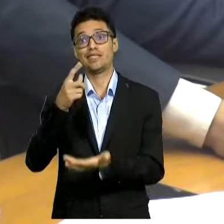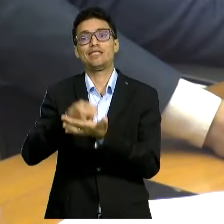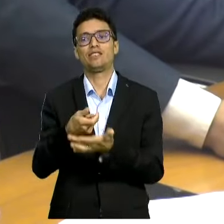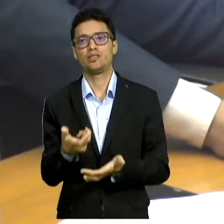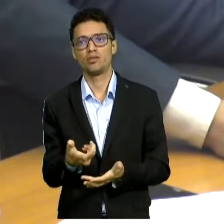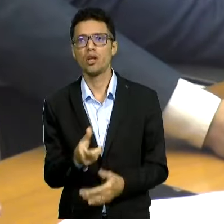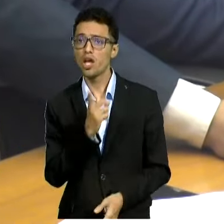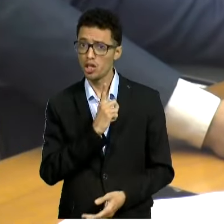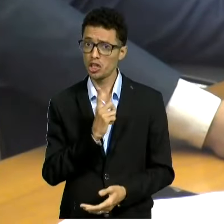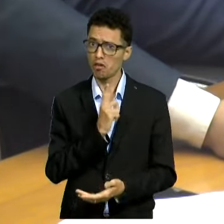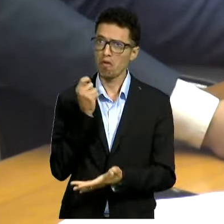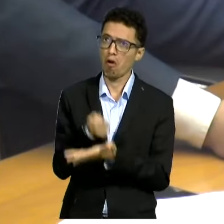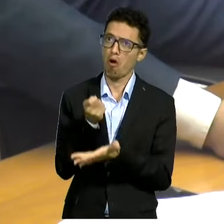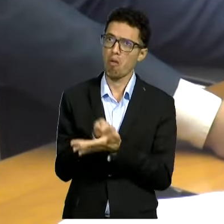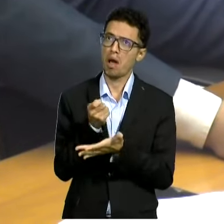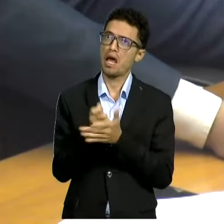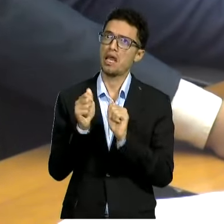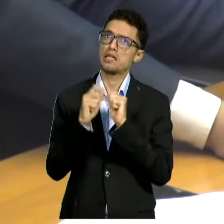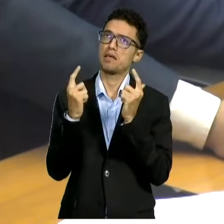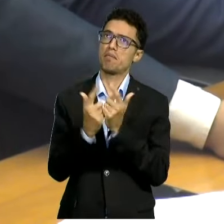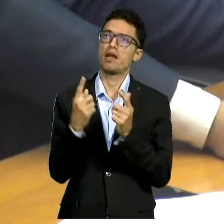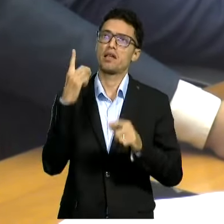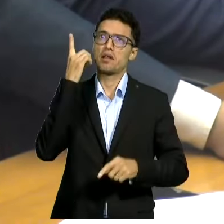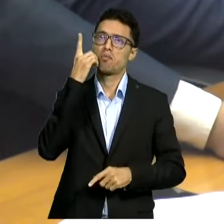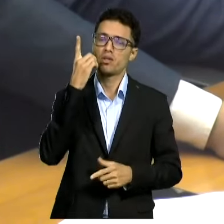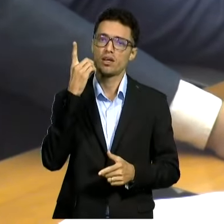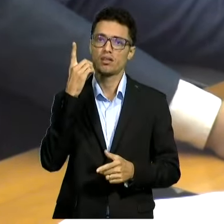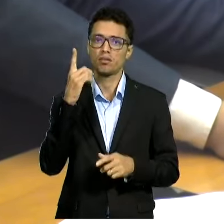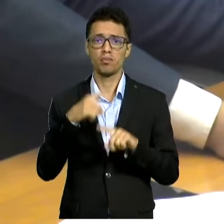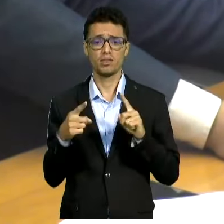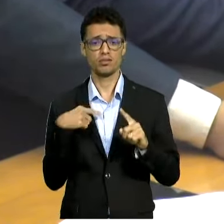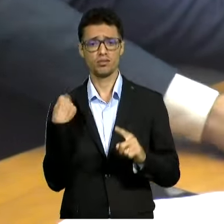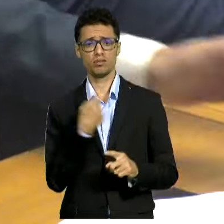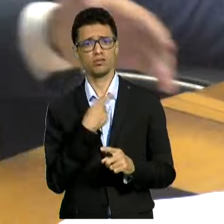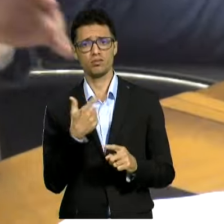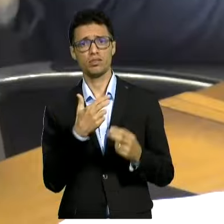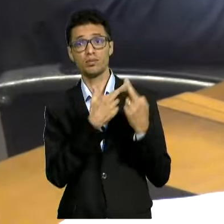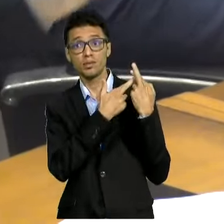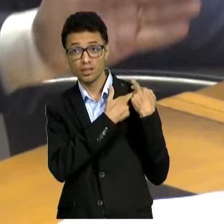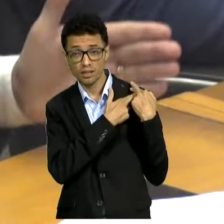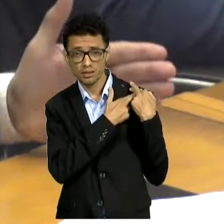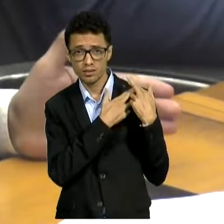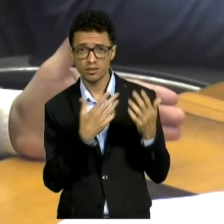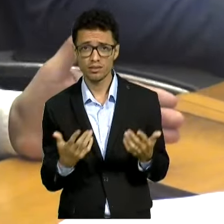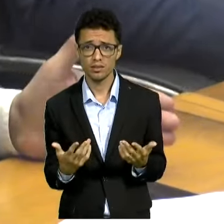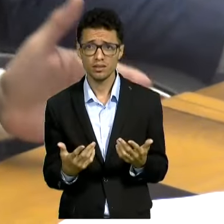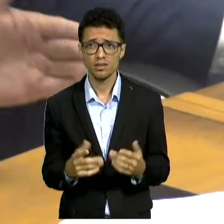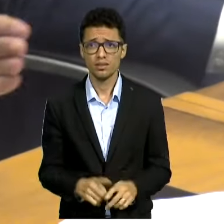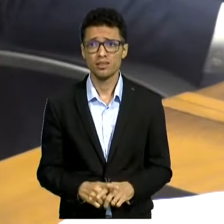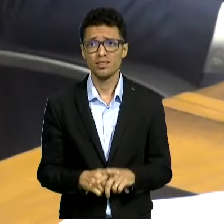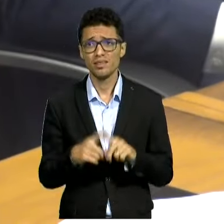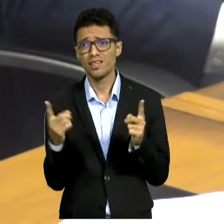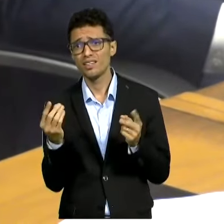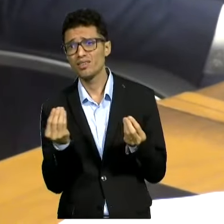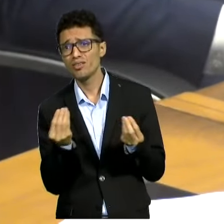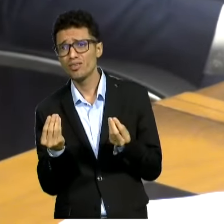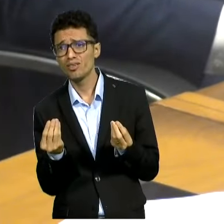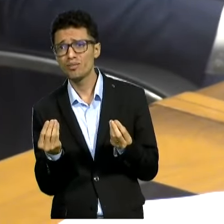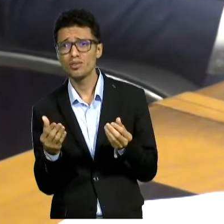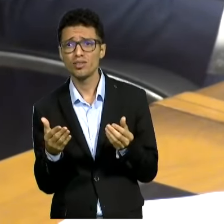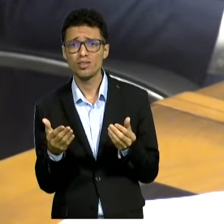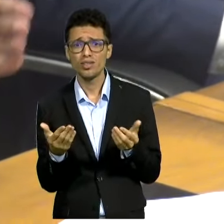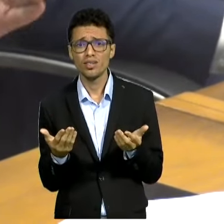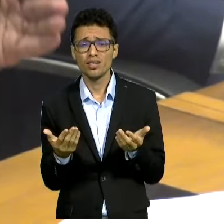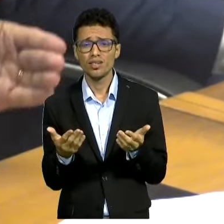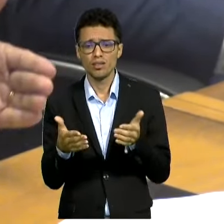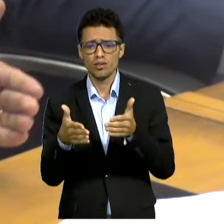alguma responsabilidade em relação a isso. De jeito algum. Agora, não faz nenhum sentido um requerimento simples,